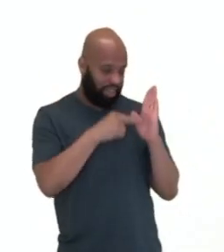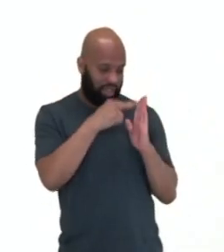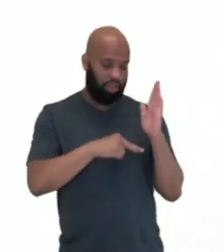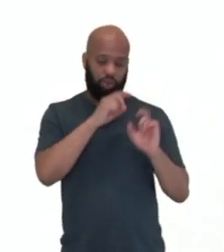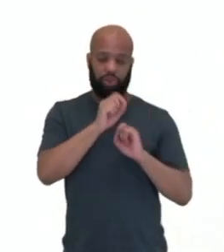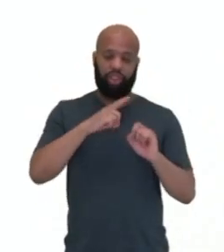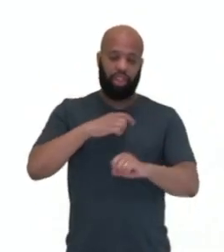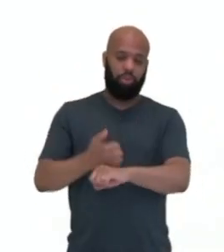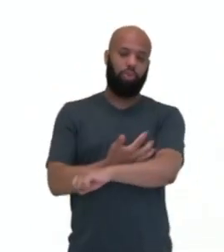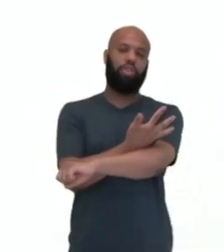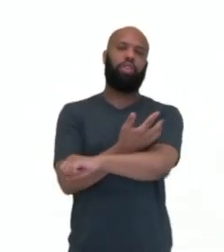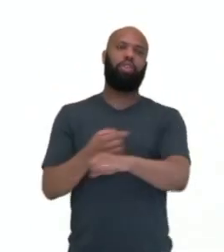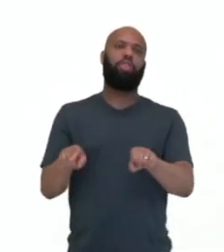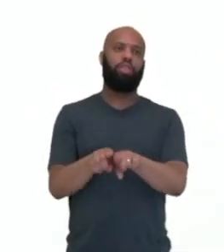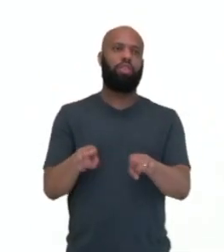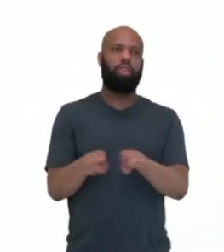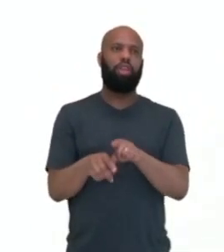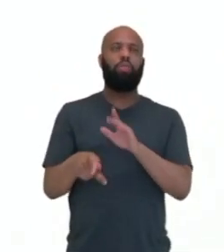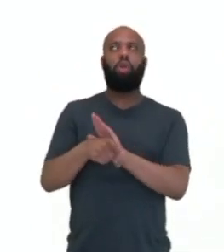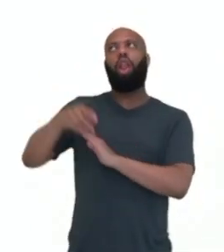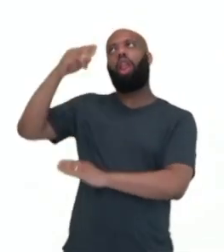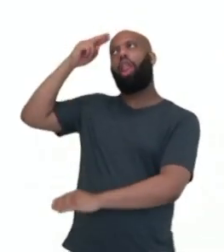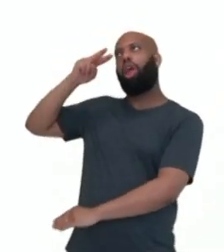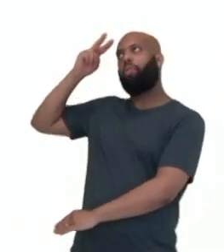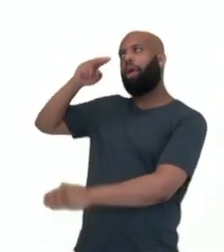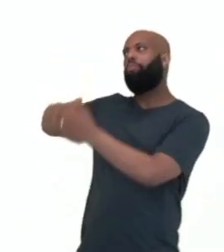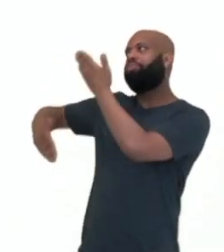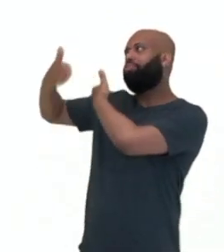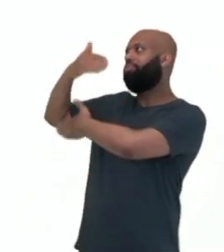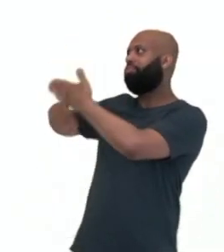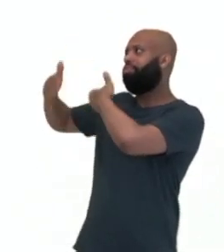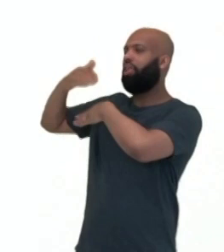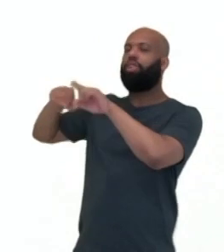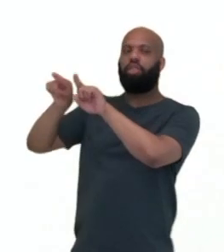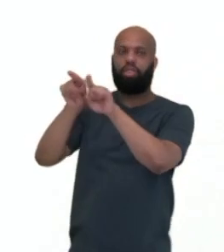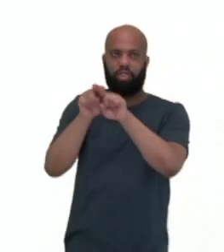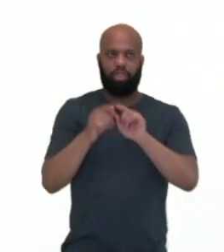as emoções de rememorar e do lembrar.